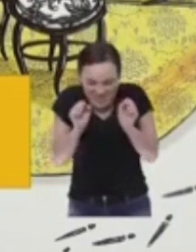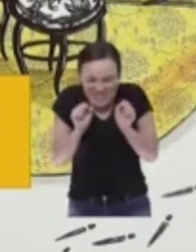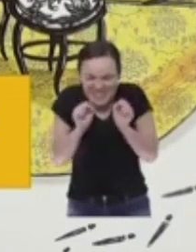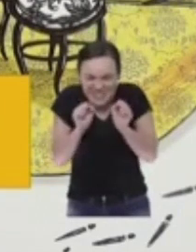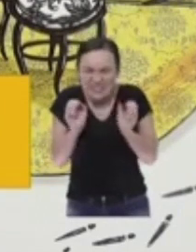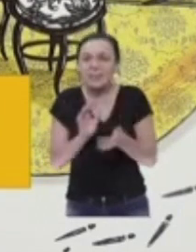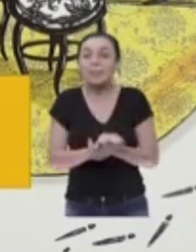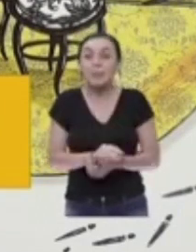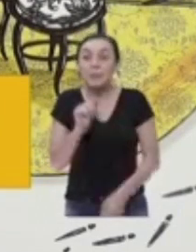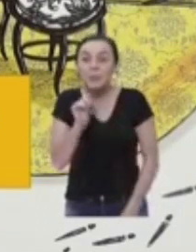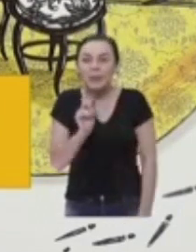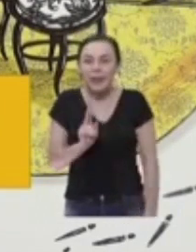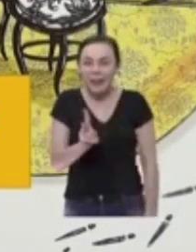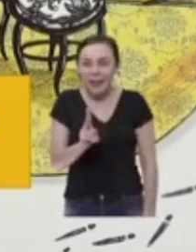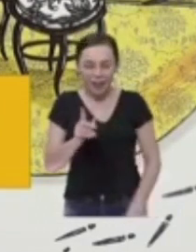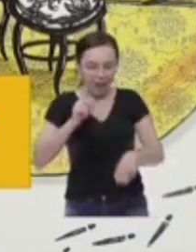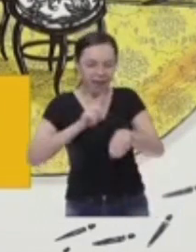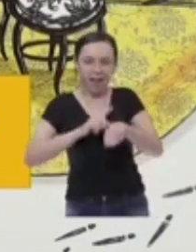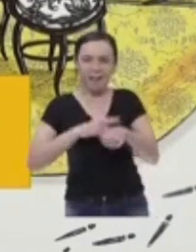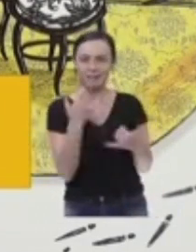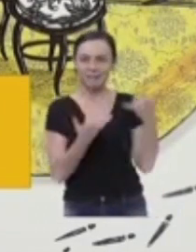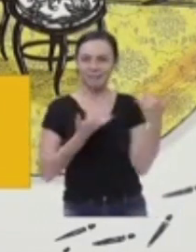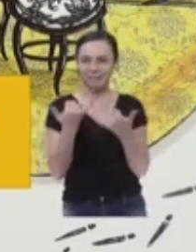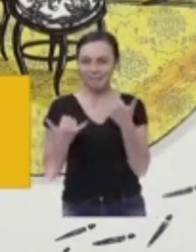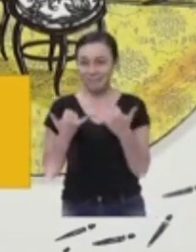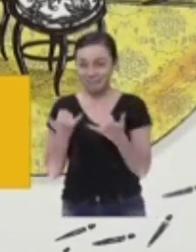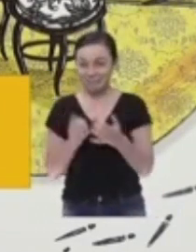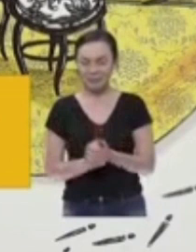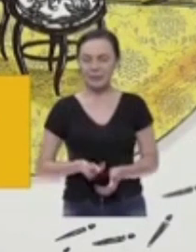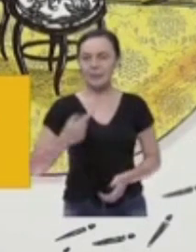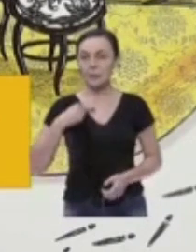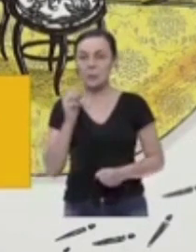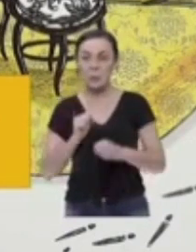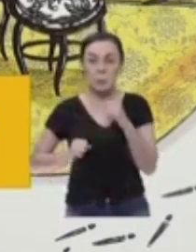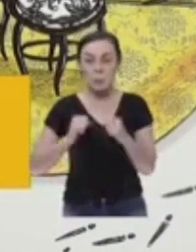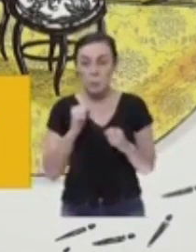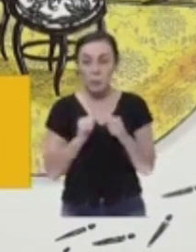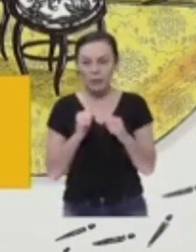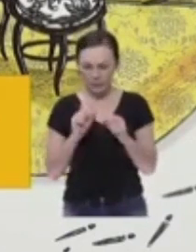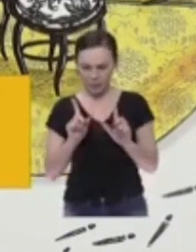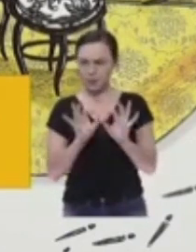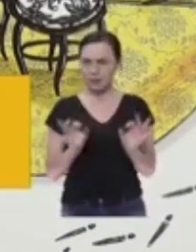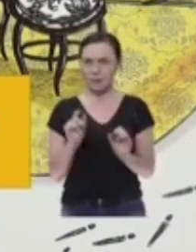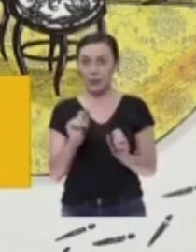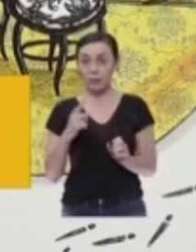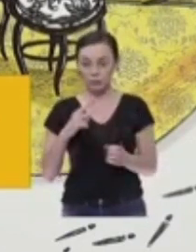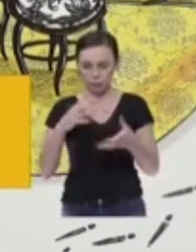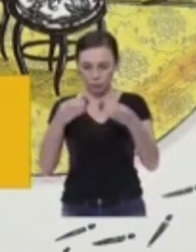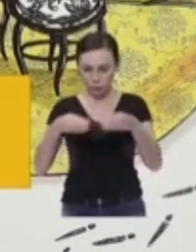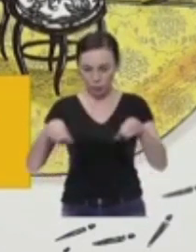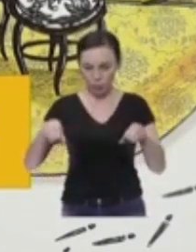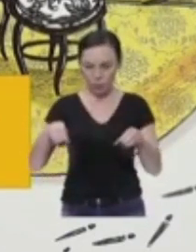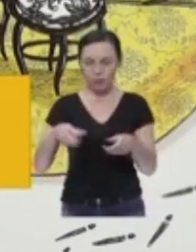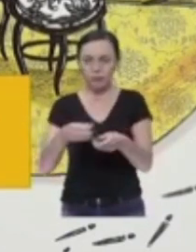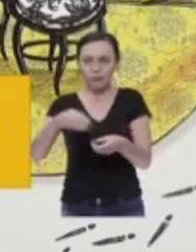seu plano maquiavélico. Era hora de brincar. Fizeram uma corrida de ovo na colher